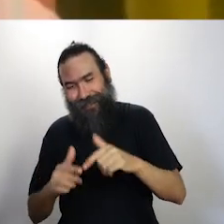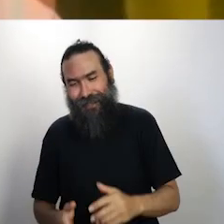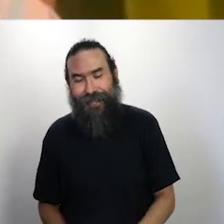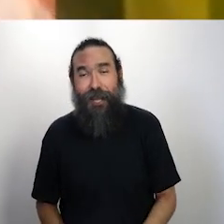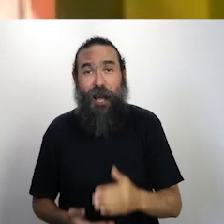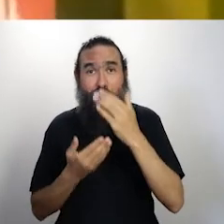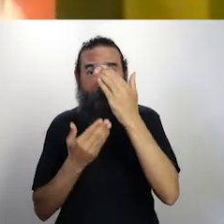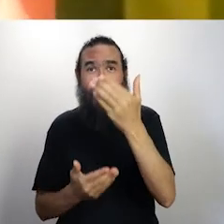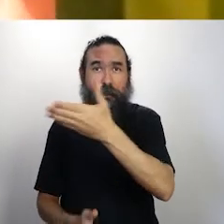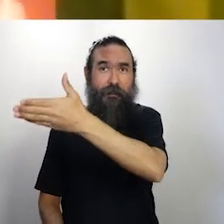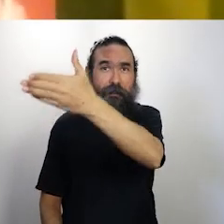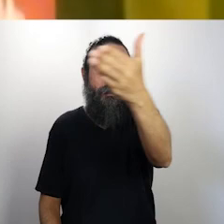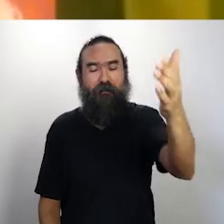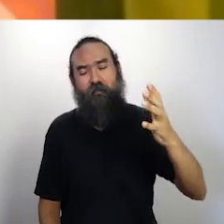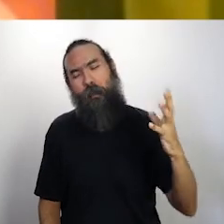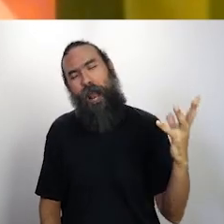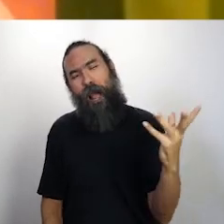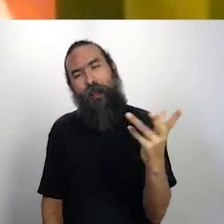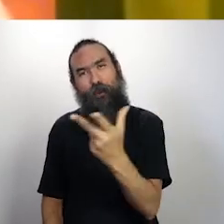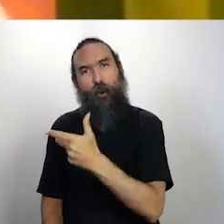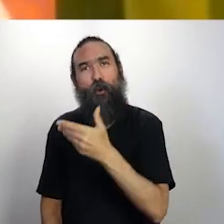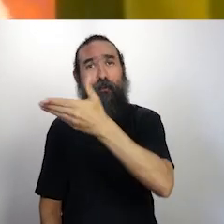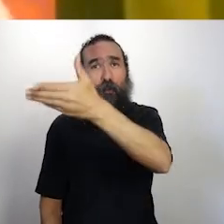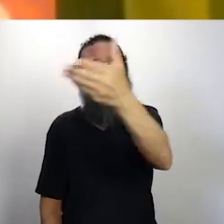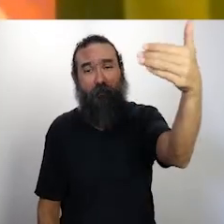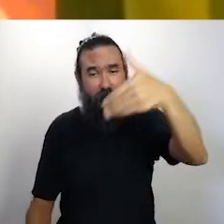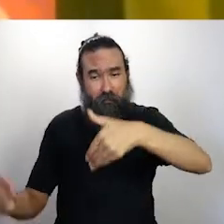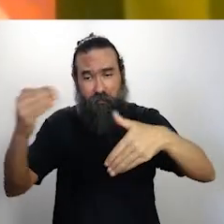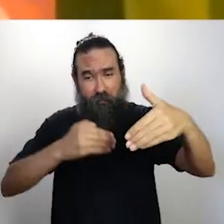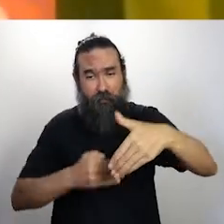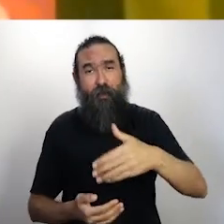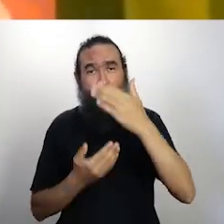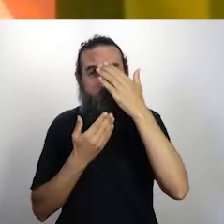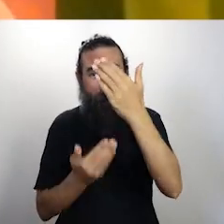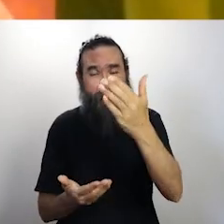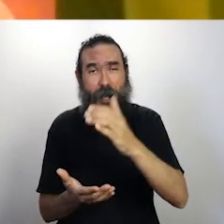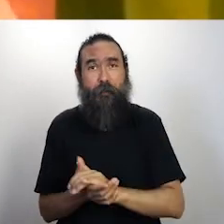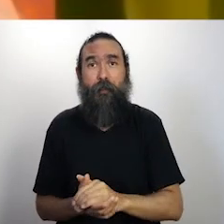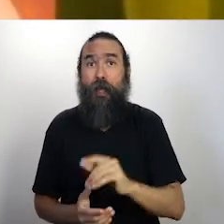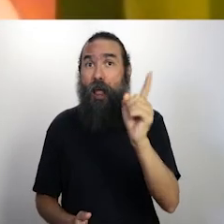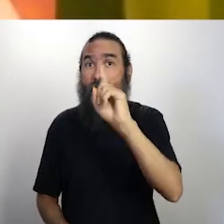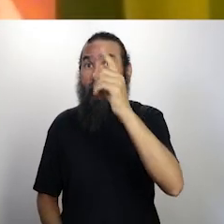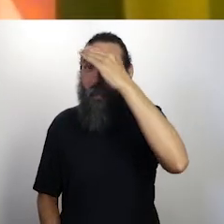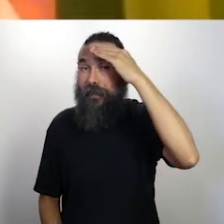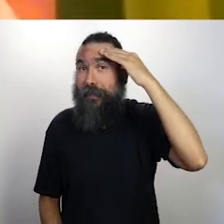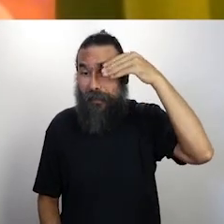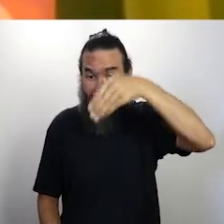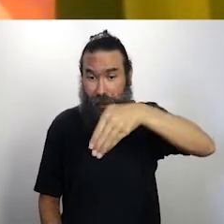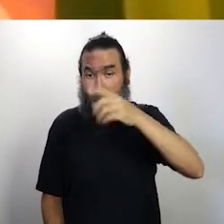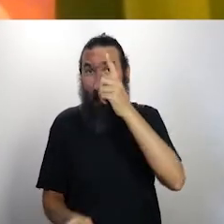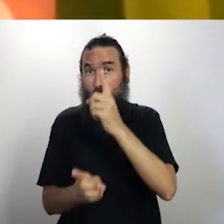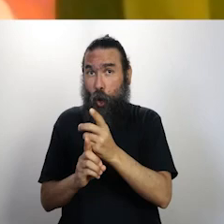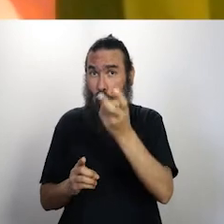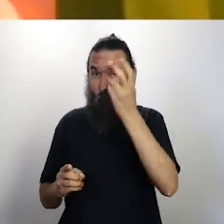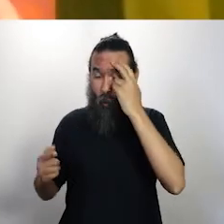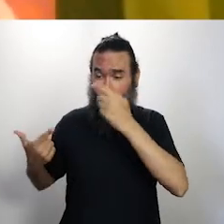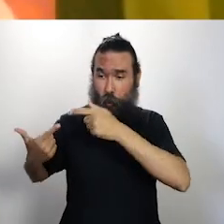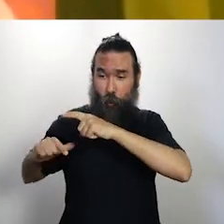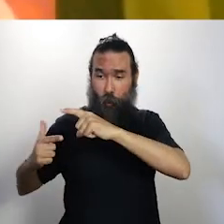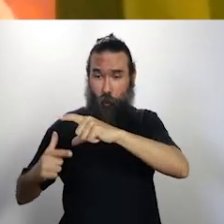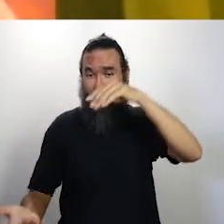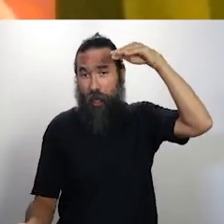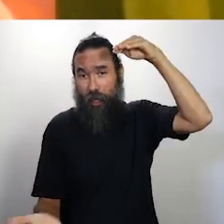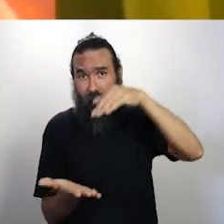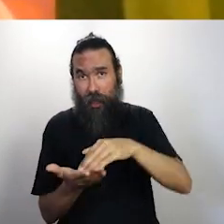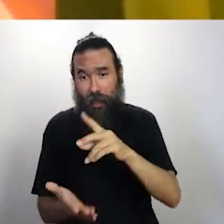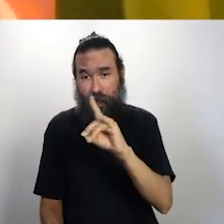obrigado a todos gente foi maravilhoso a presença de vocês não se esqueçam que o encontro vai até o dia 23